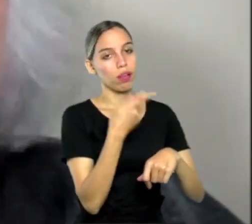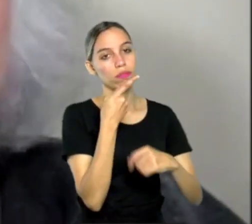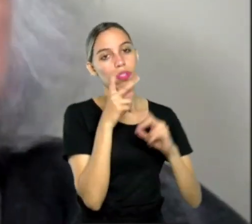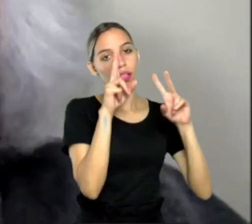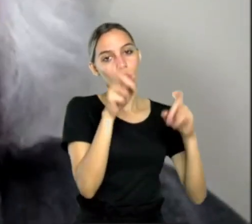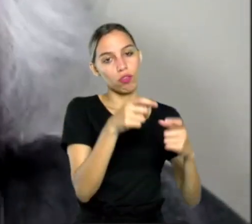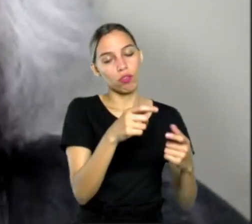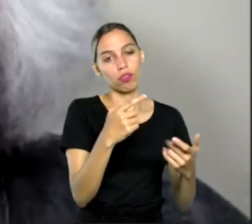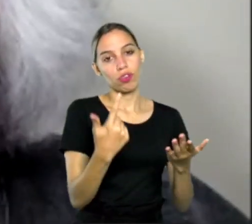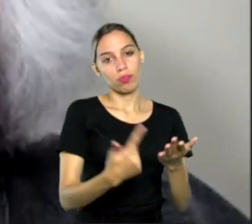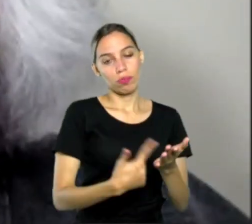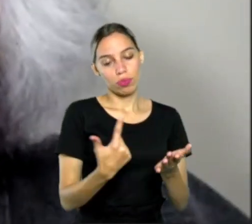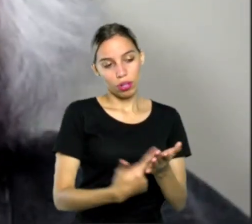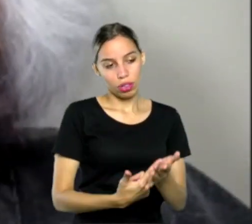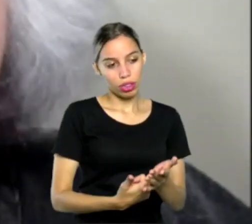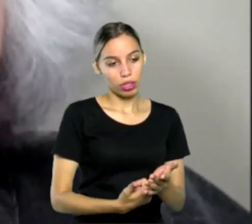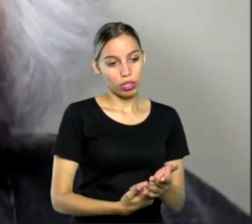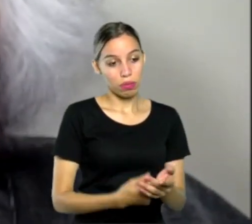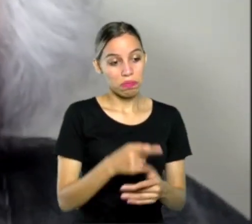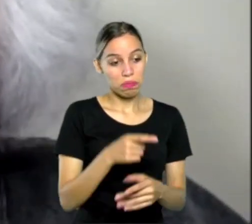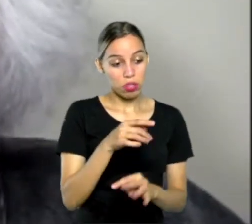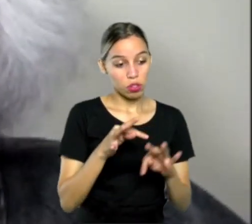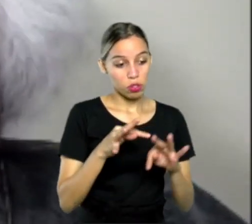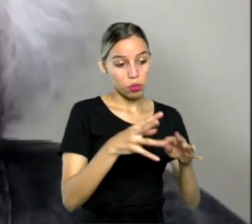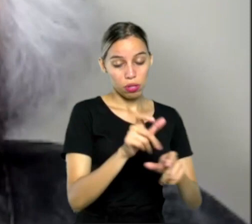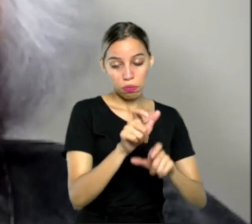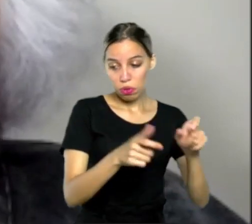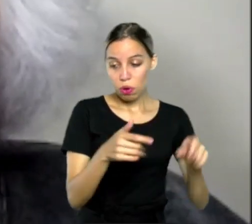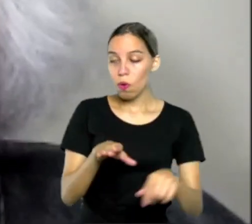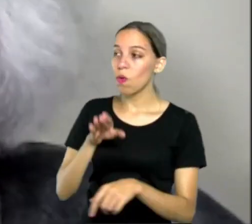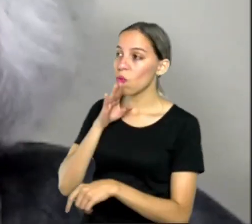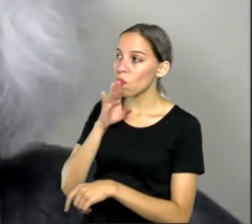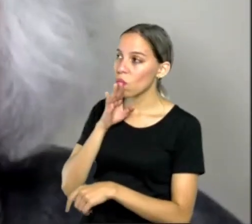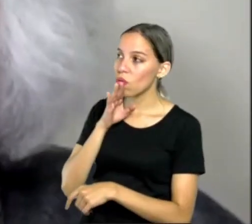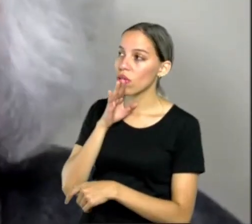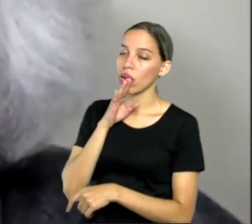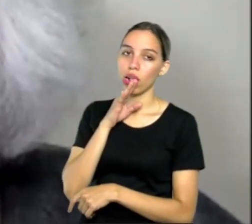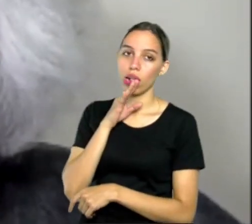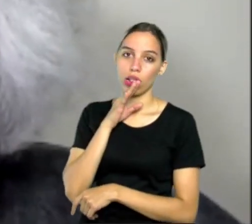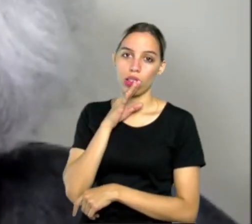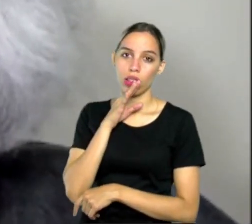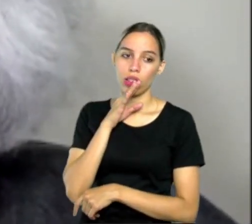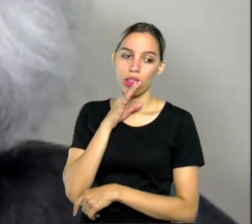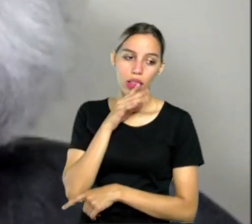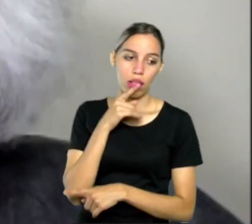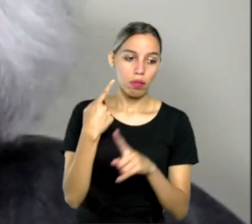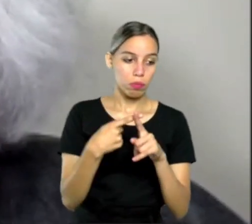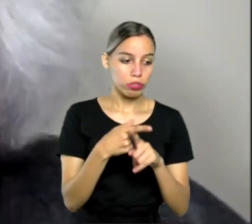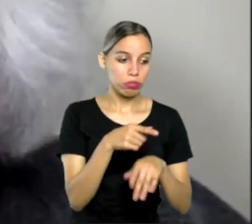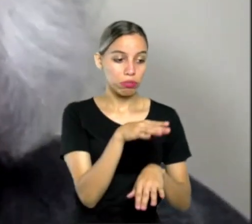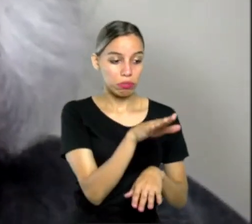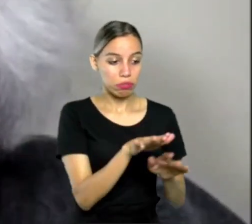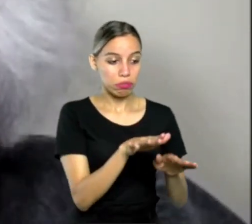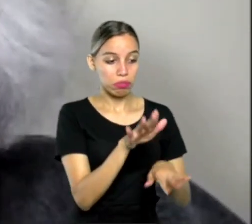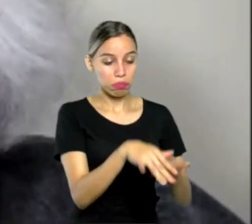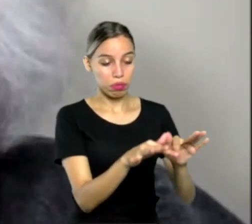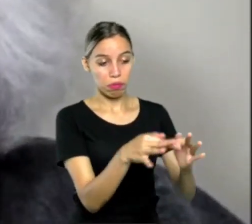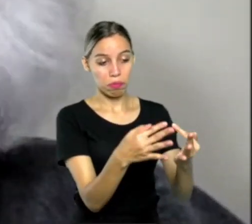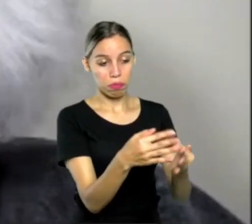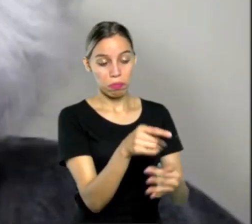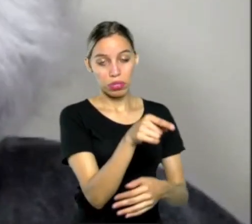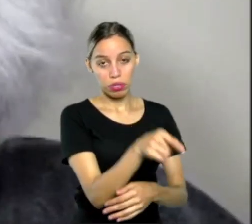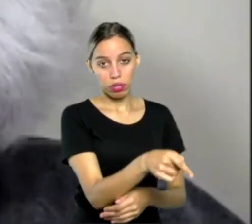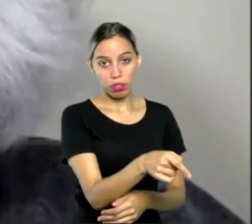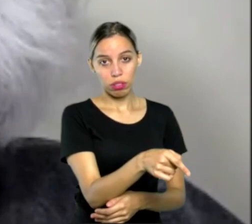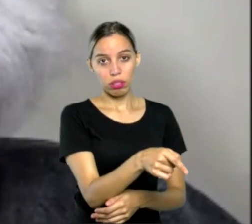Porque o escritor é como a mãe dele, o pai dele, a avó, ele próprio, né? E que todo mundo pode escrever. Eu